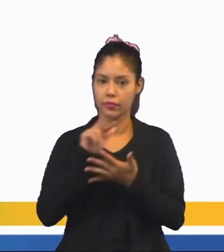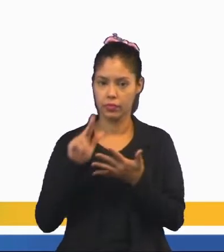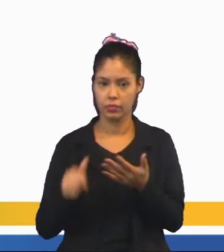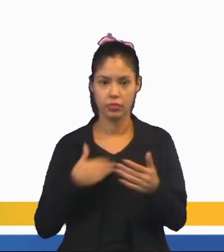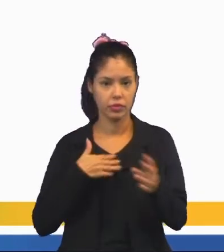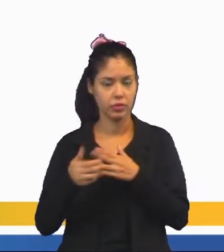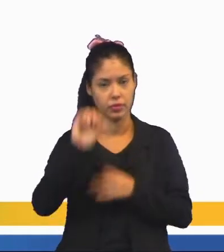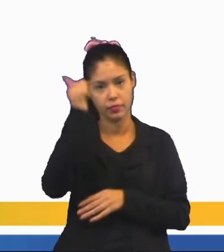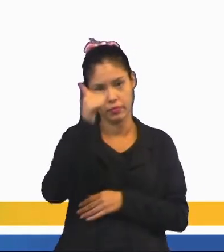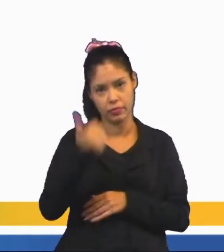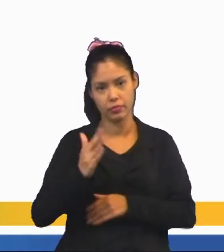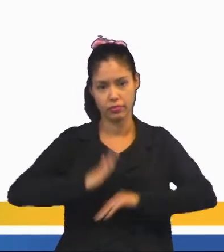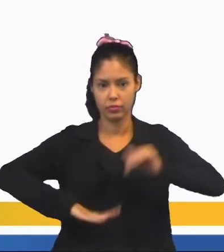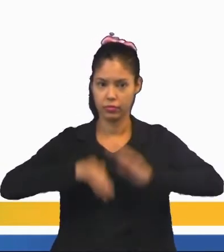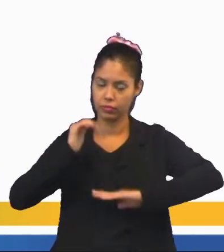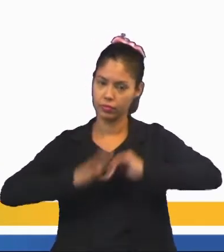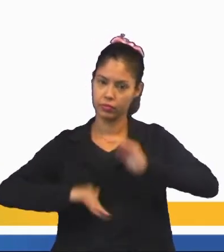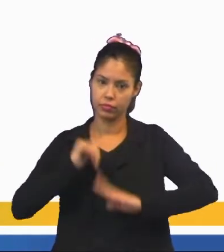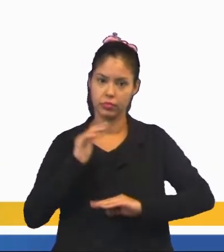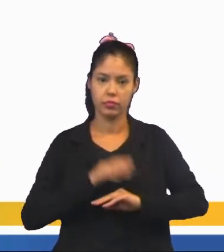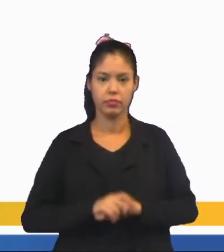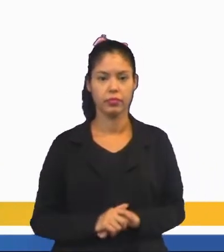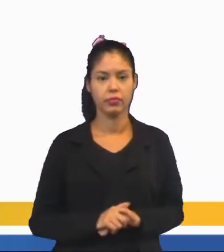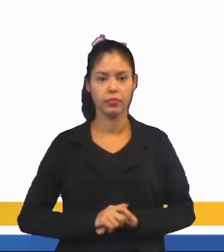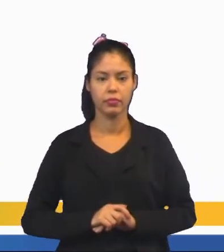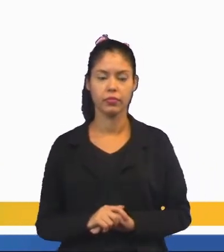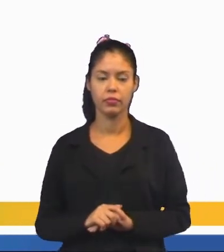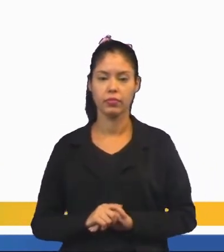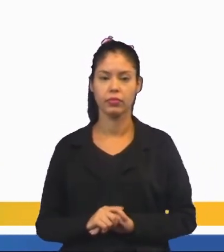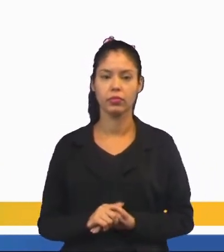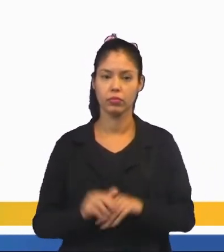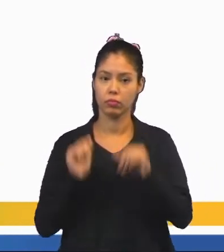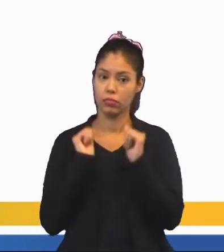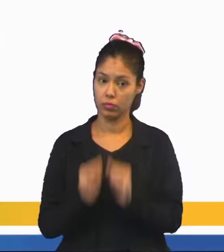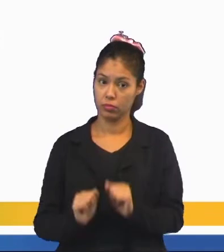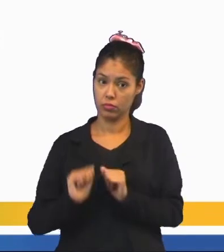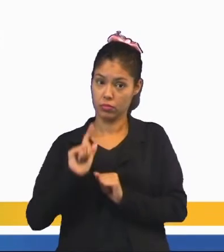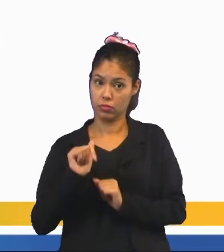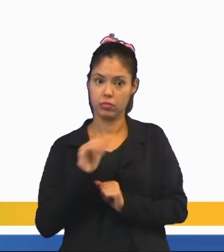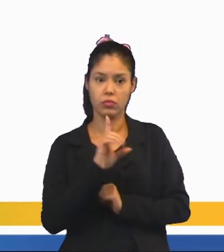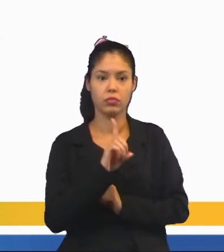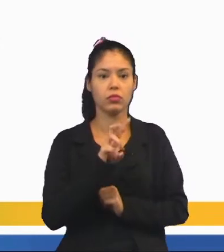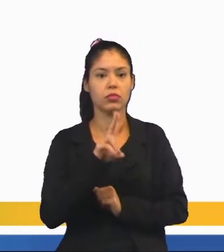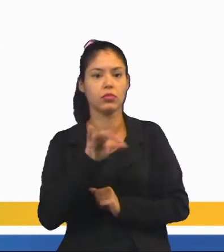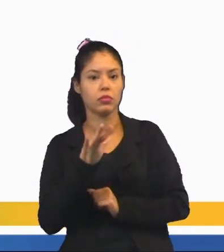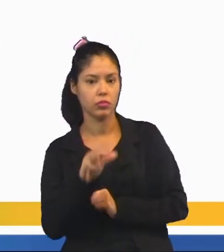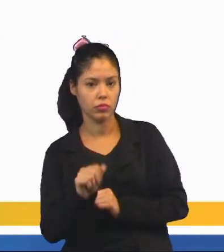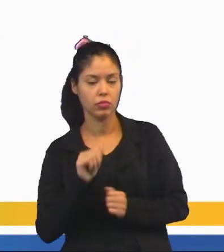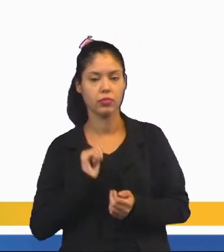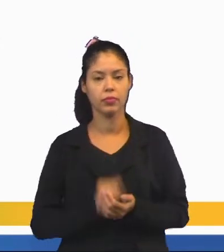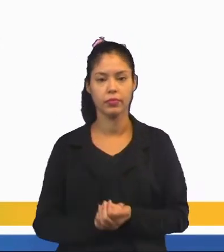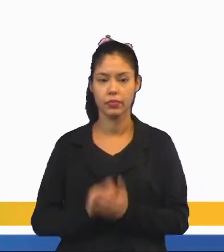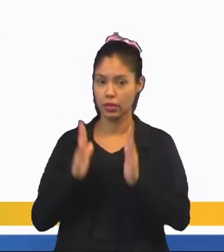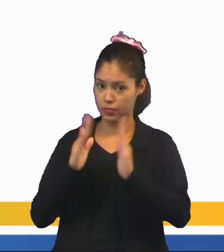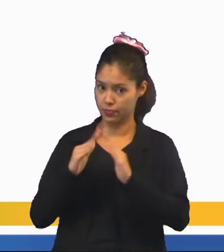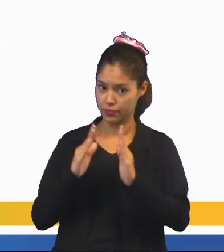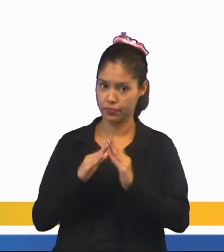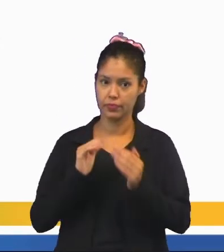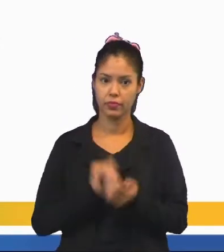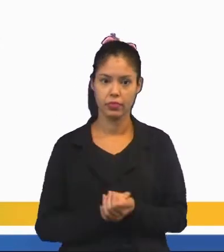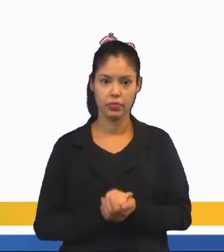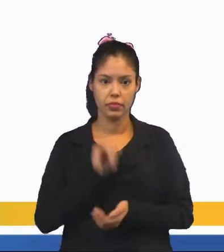podem variar e depender da avaliação profissional. Pode ser domiciliares,